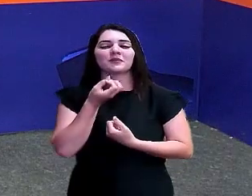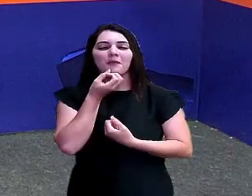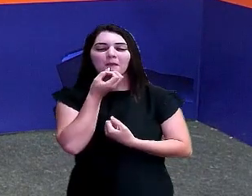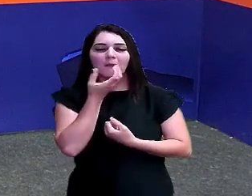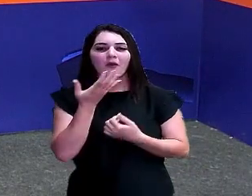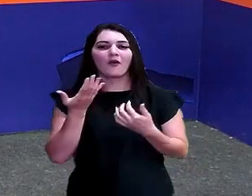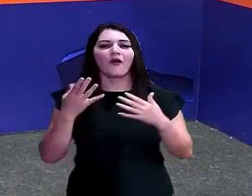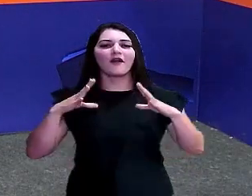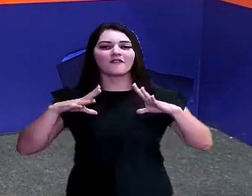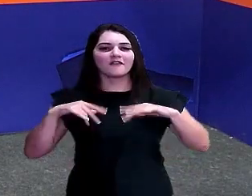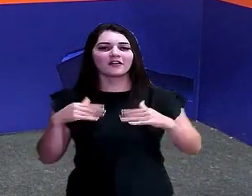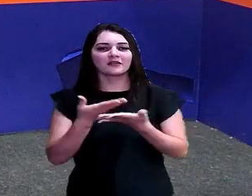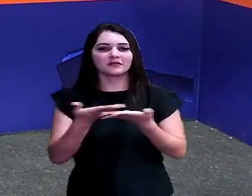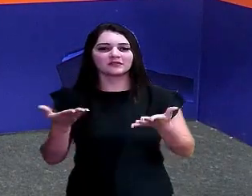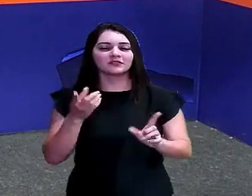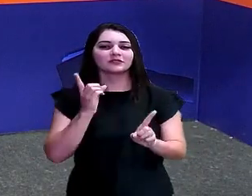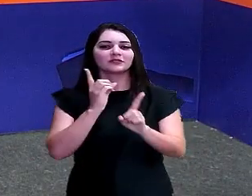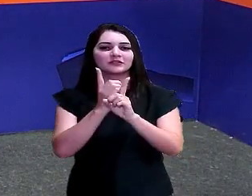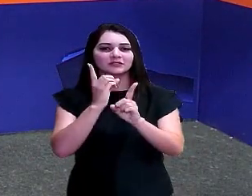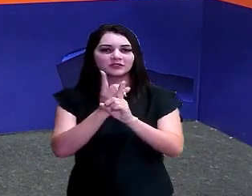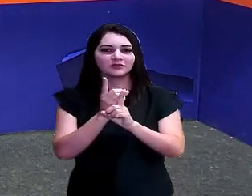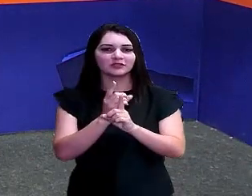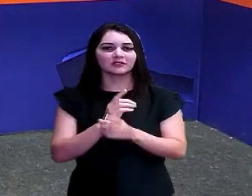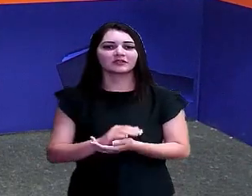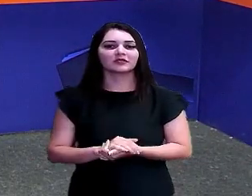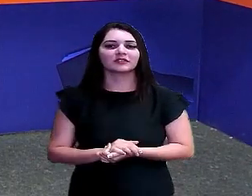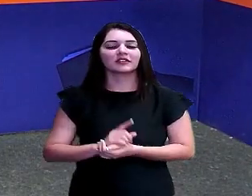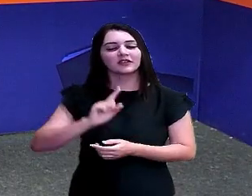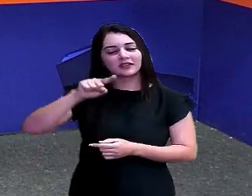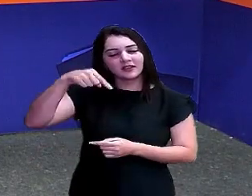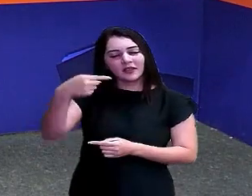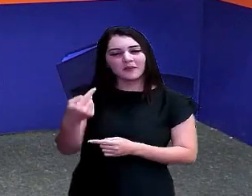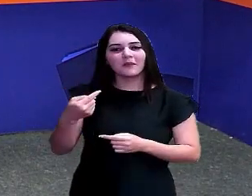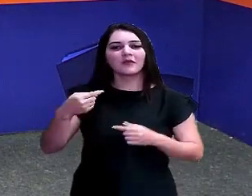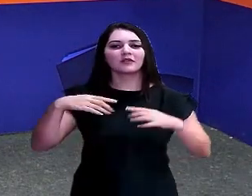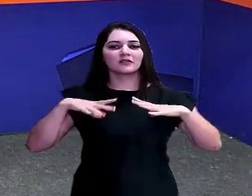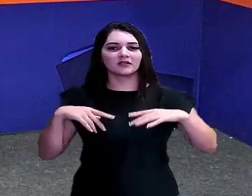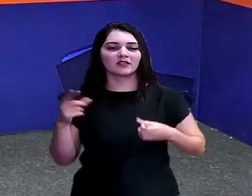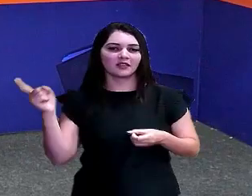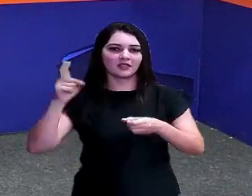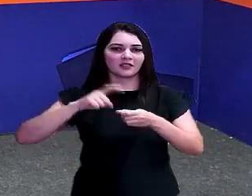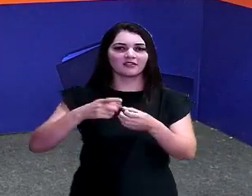recesso para vocês e nos encontramos após o recesso na